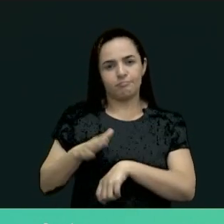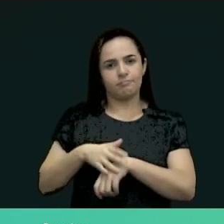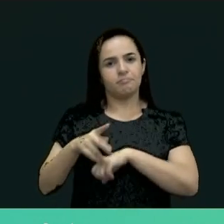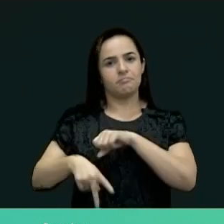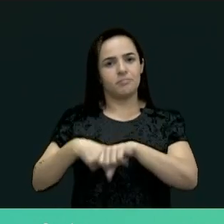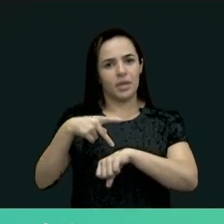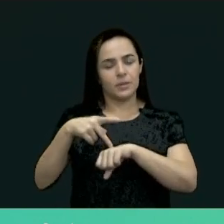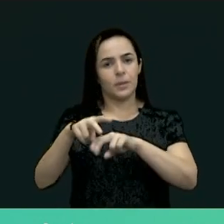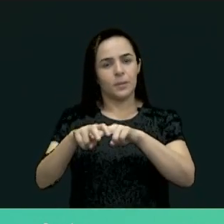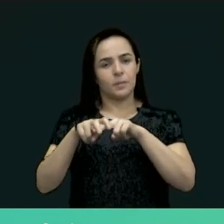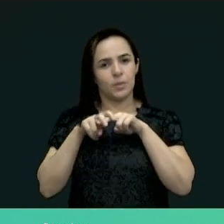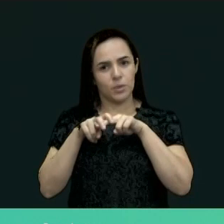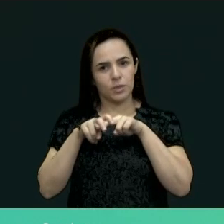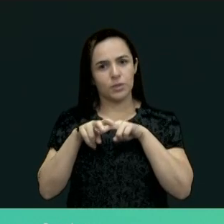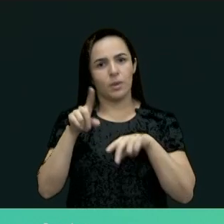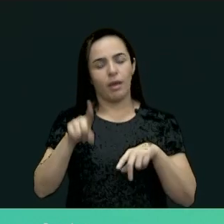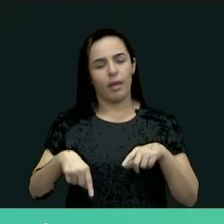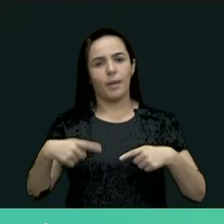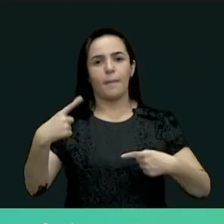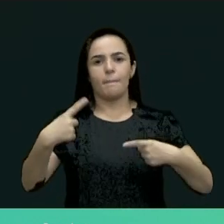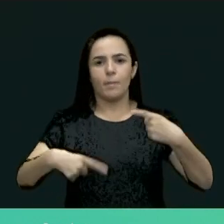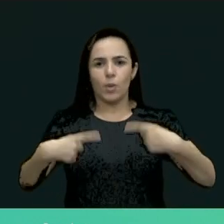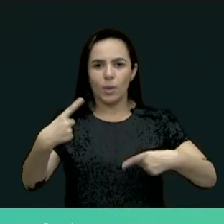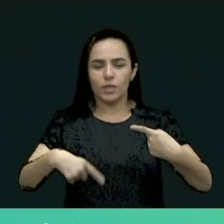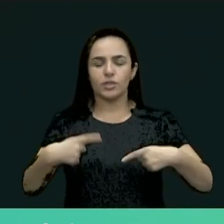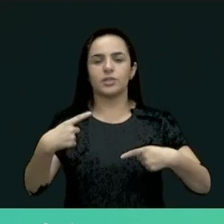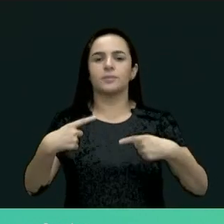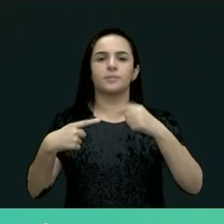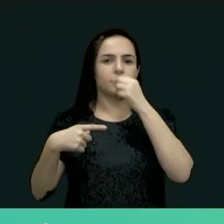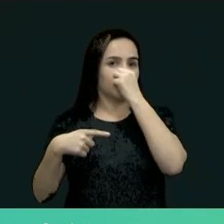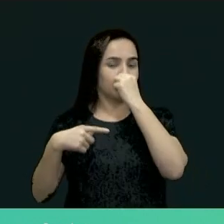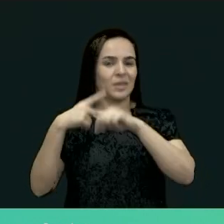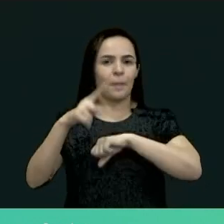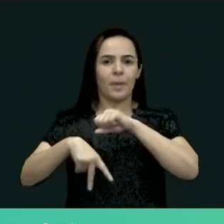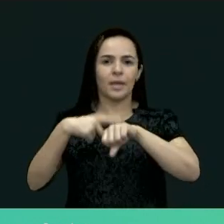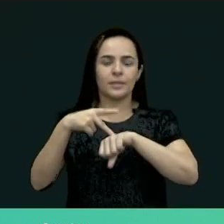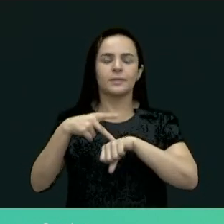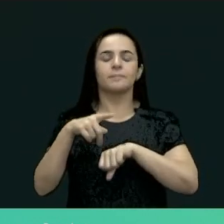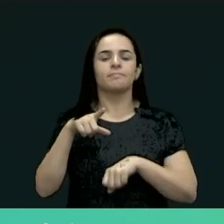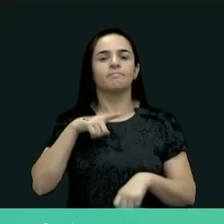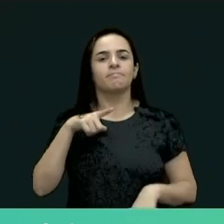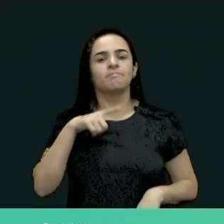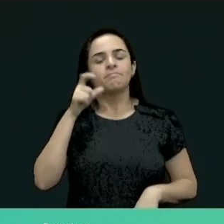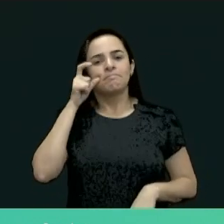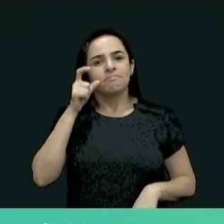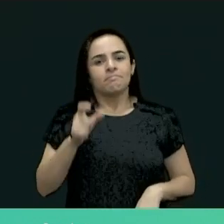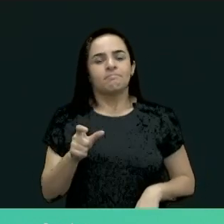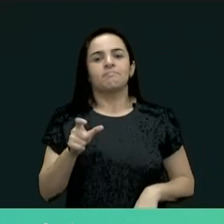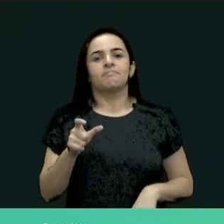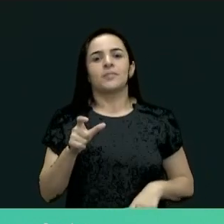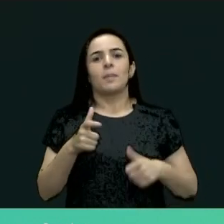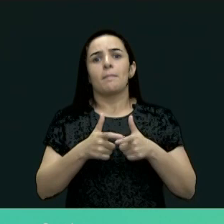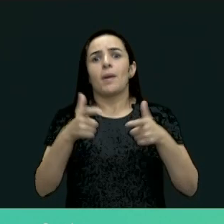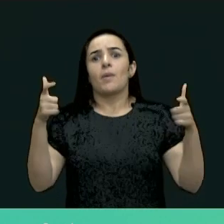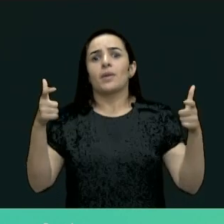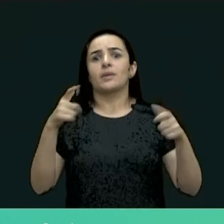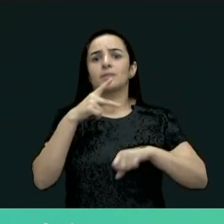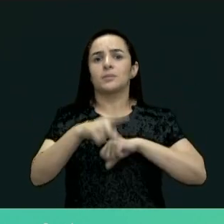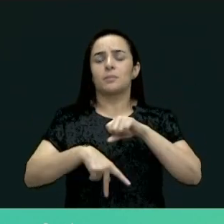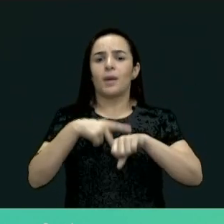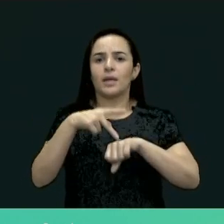uma questão geopolítica muito relevante que está sendo colocada na maioria dos países que